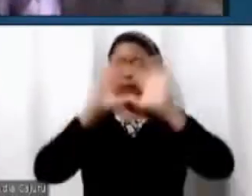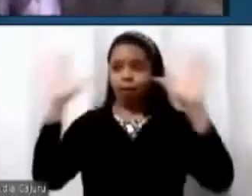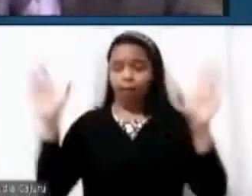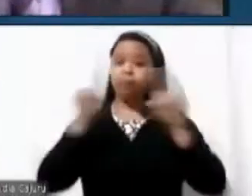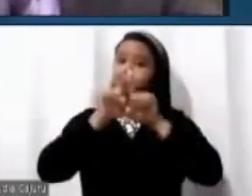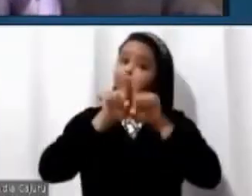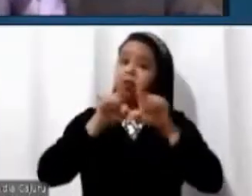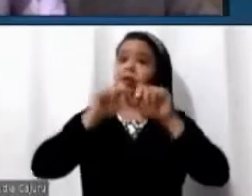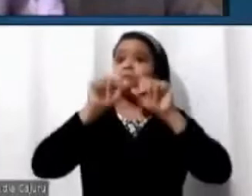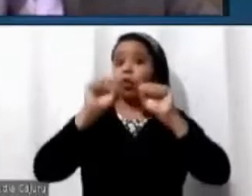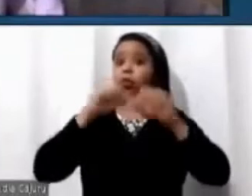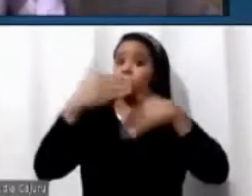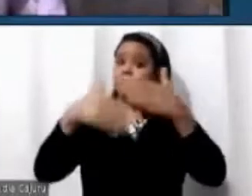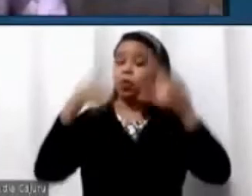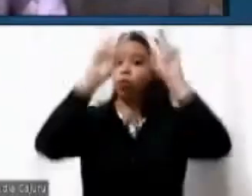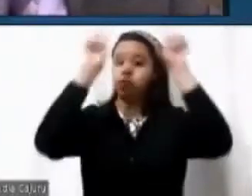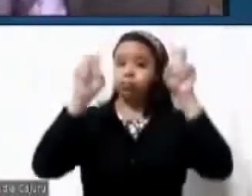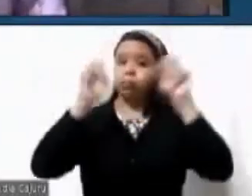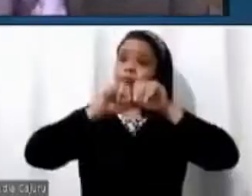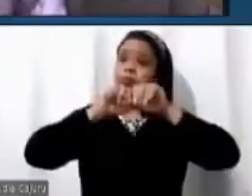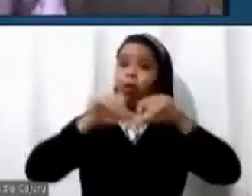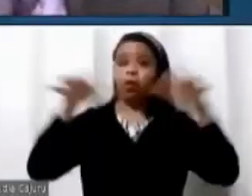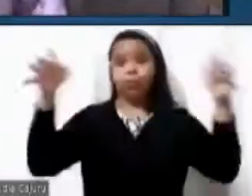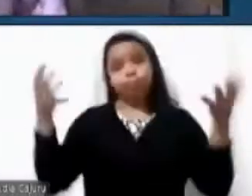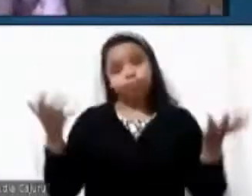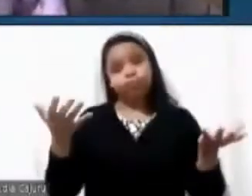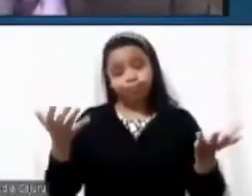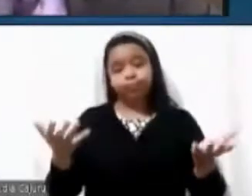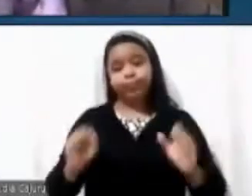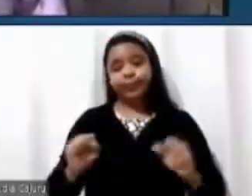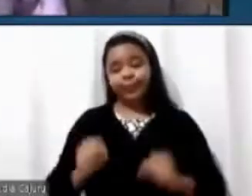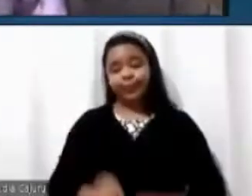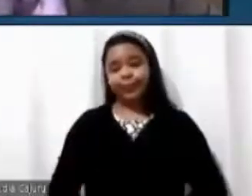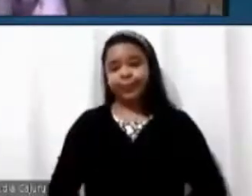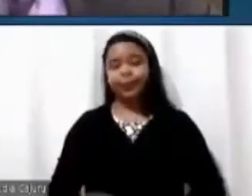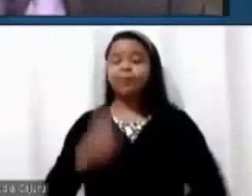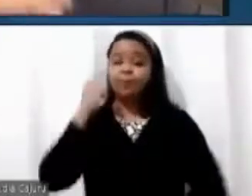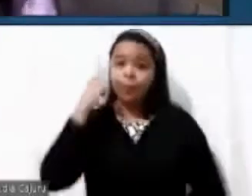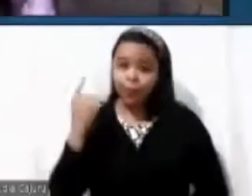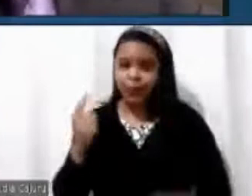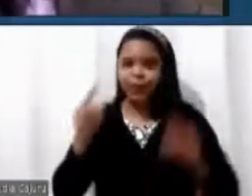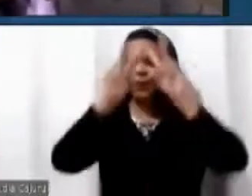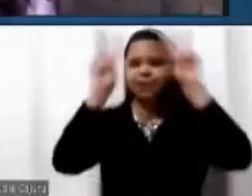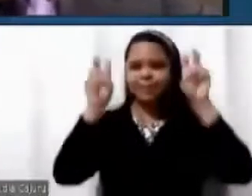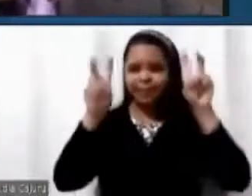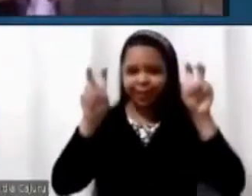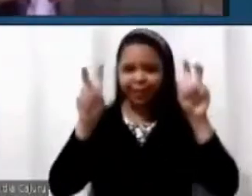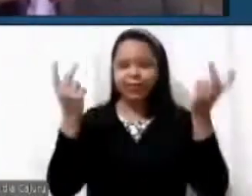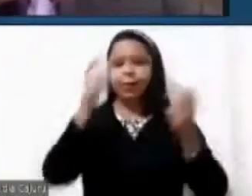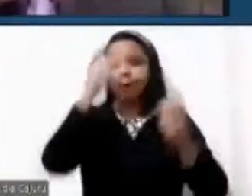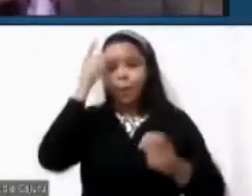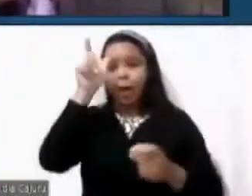maior. A temática é muito pertinente, a autonomia do paciente portador da COVID,